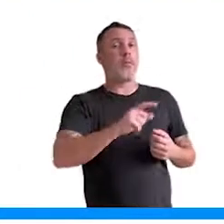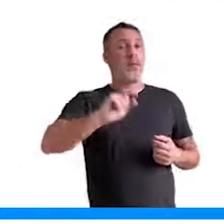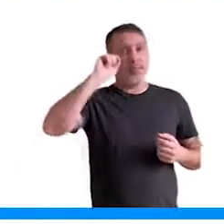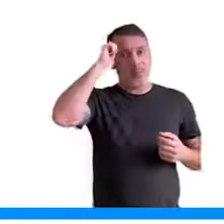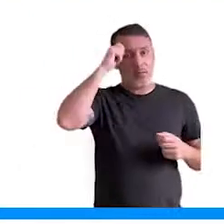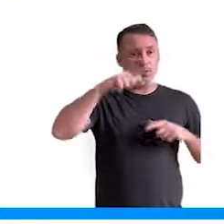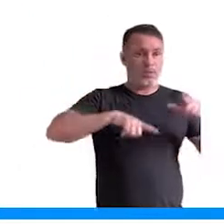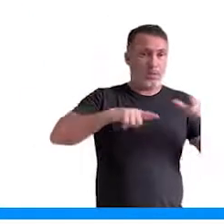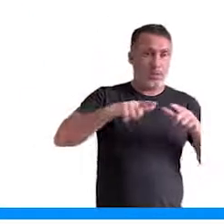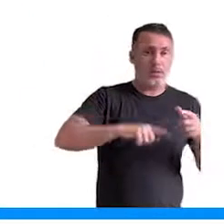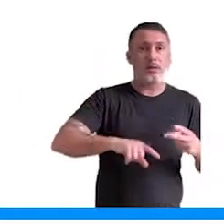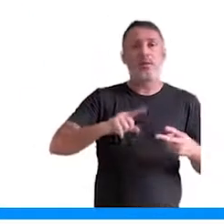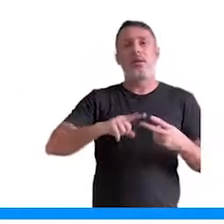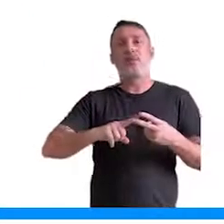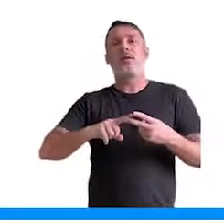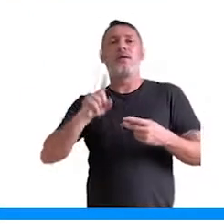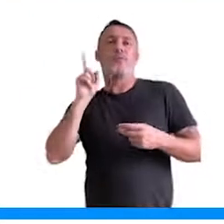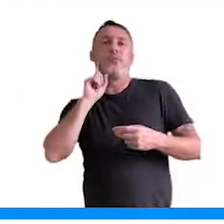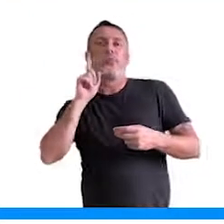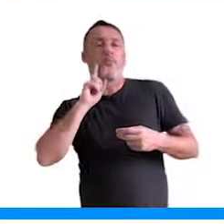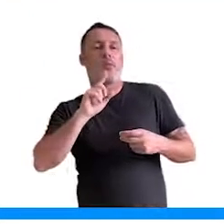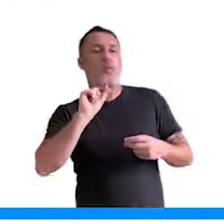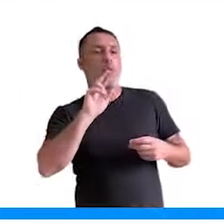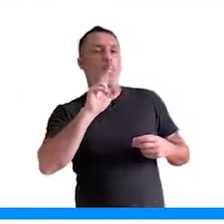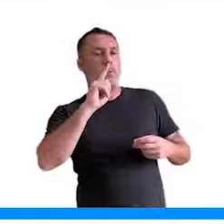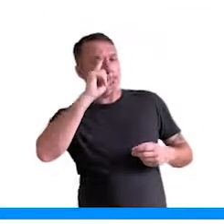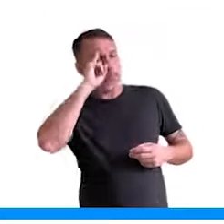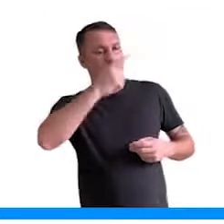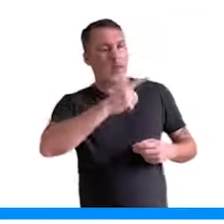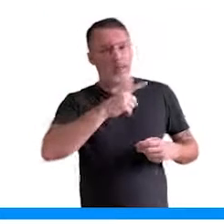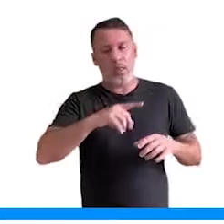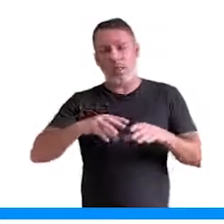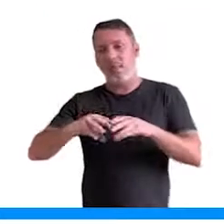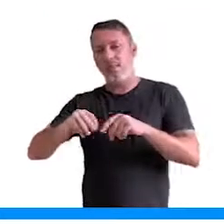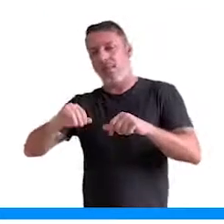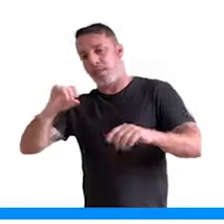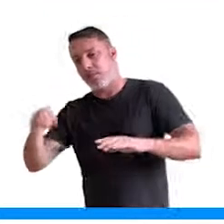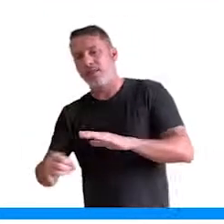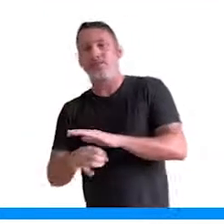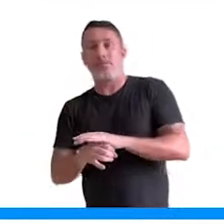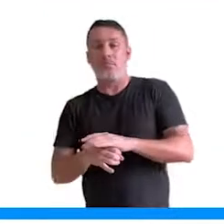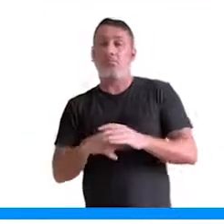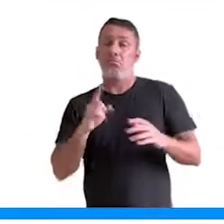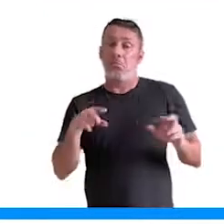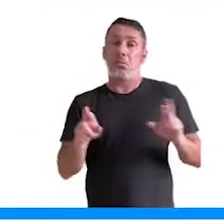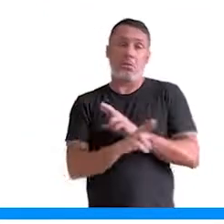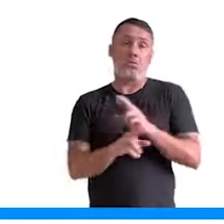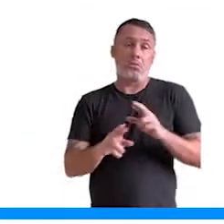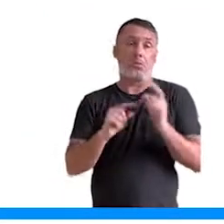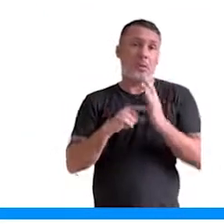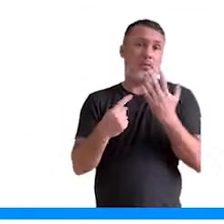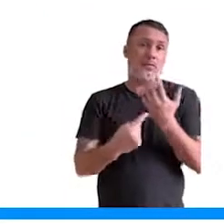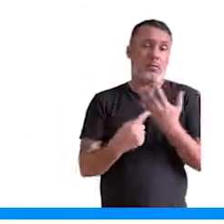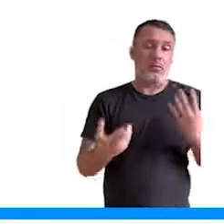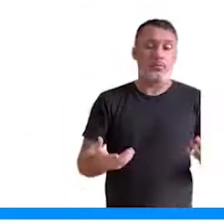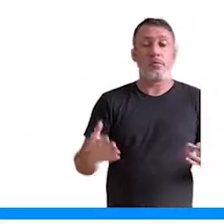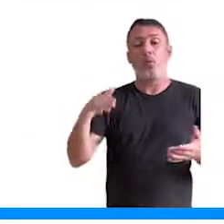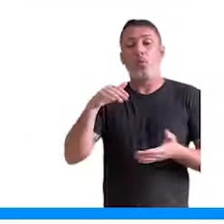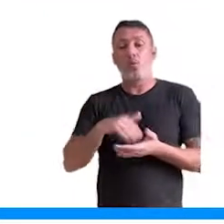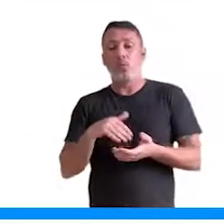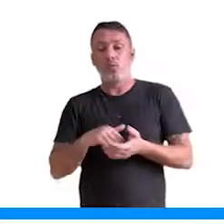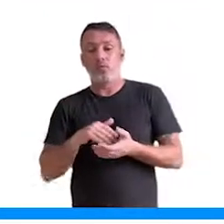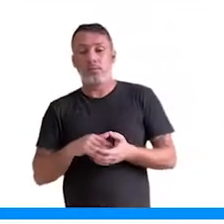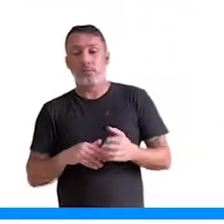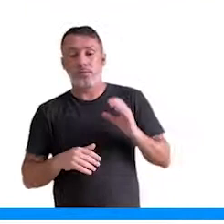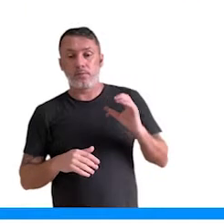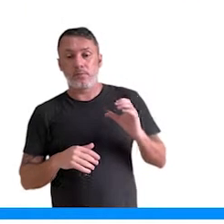está trabalhando no canavial, o Yankee está sobre o canavial e a terra está debaixo do canavial. Aí sim pode ser. Vamos lá